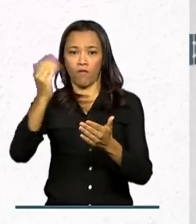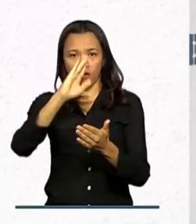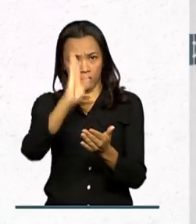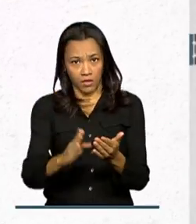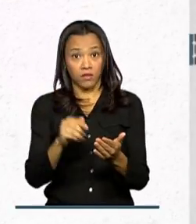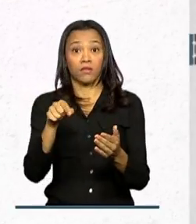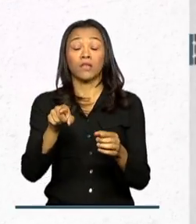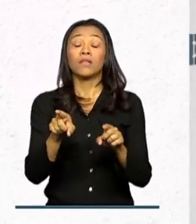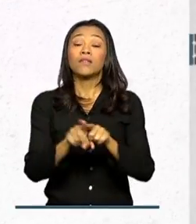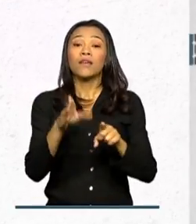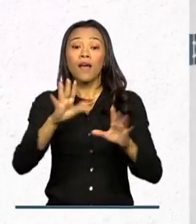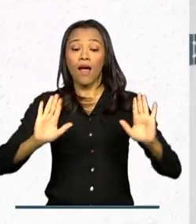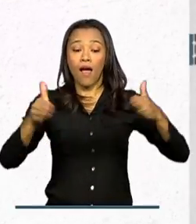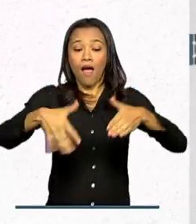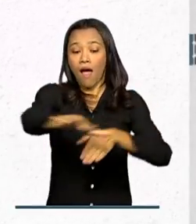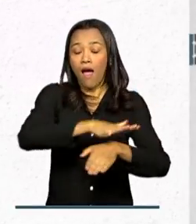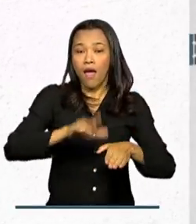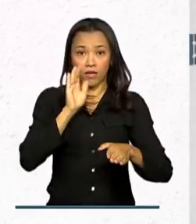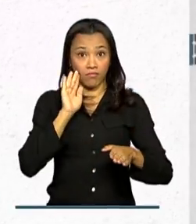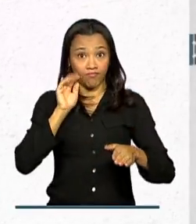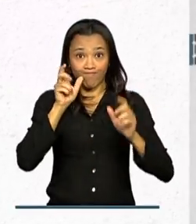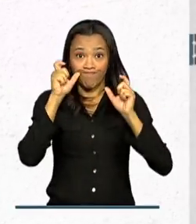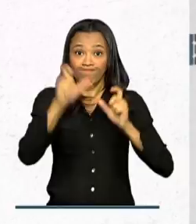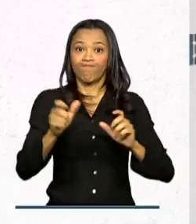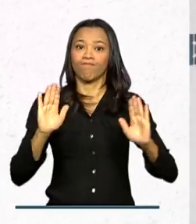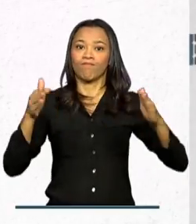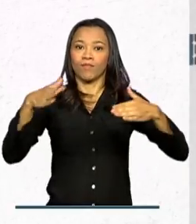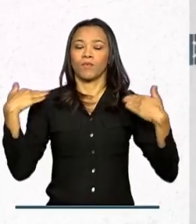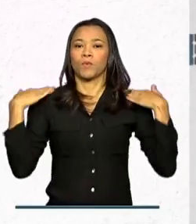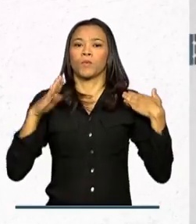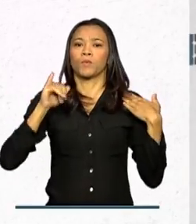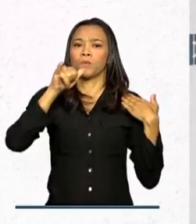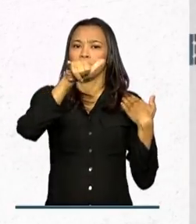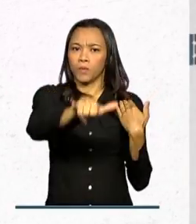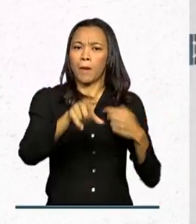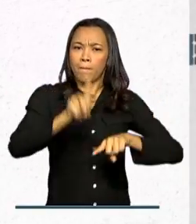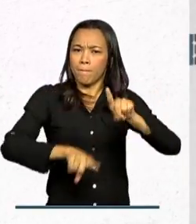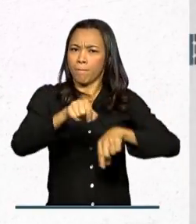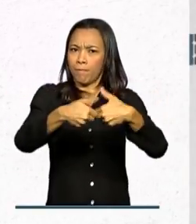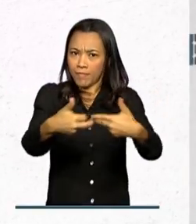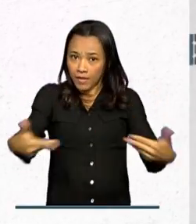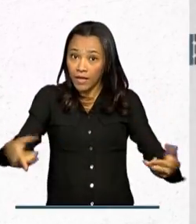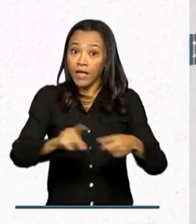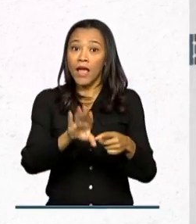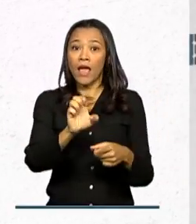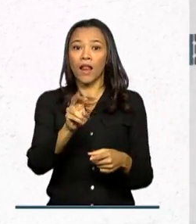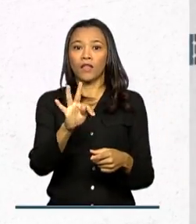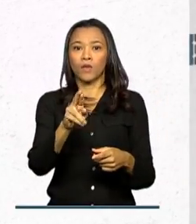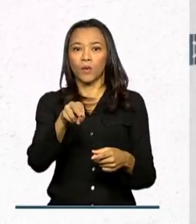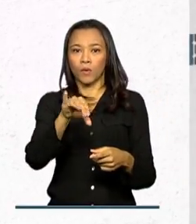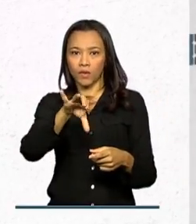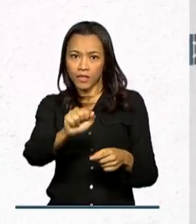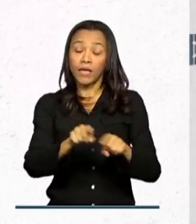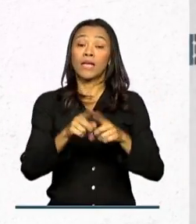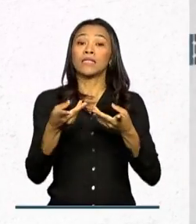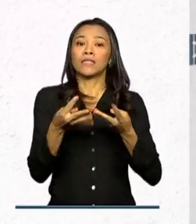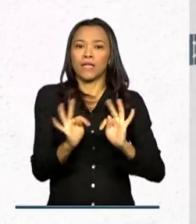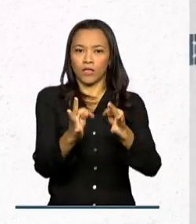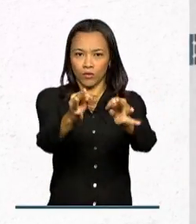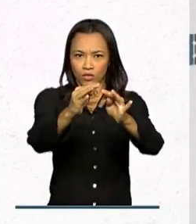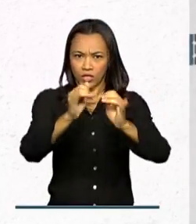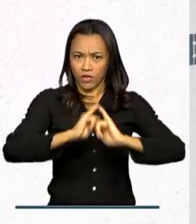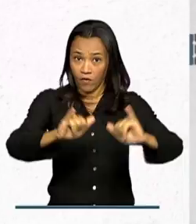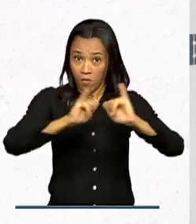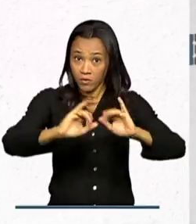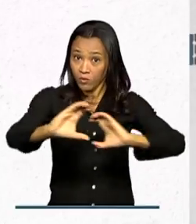As áreas de interesse voltadas à aeronáutica são materiais e manufatura, eletrônica, tecnologia da informação